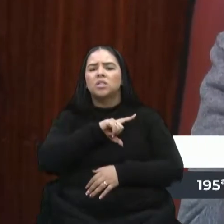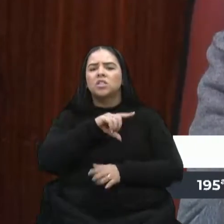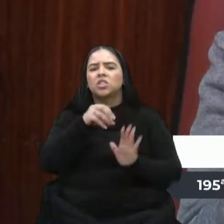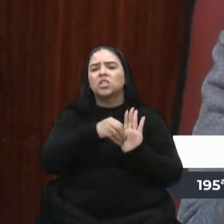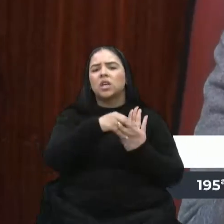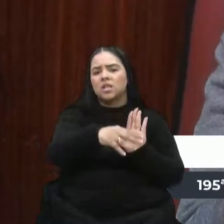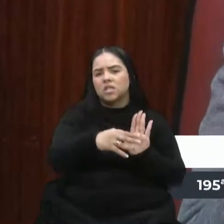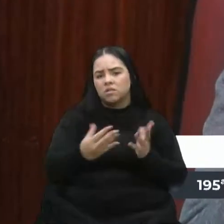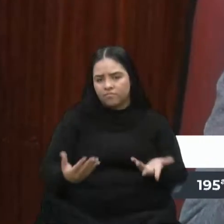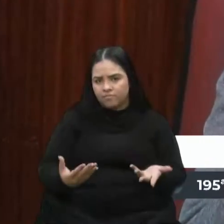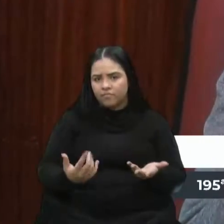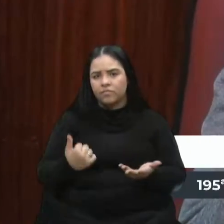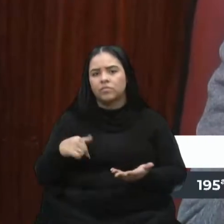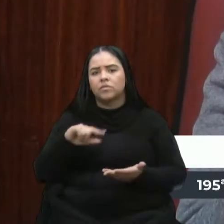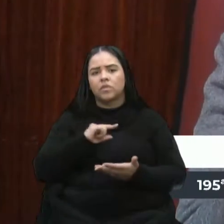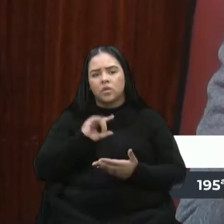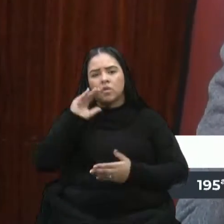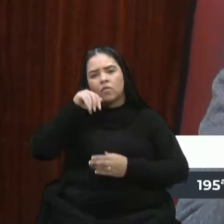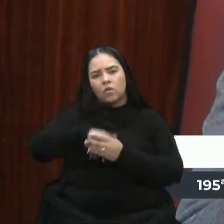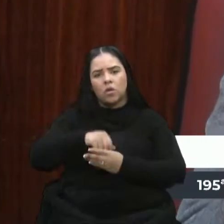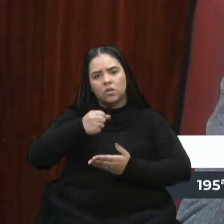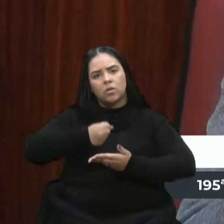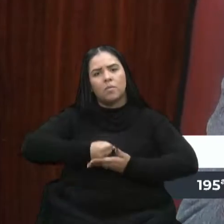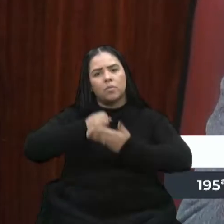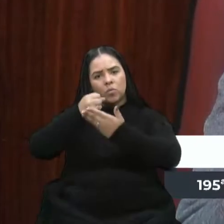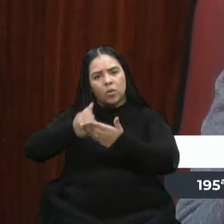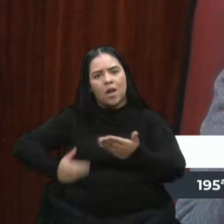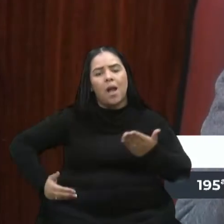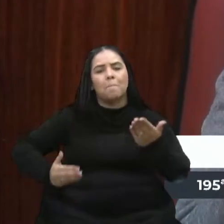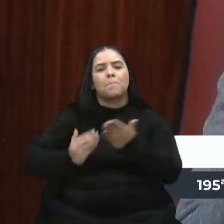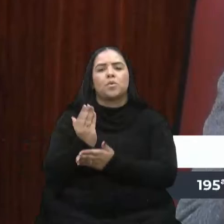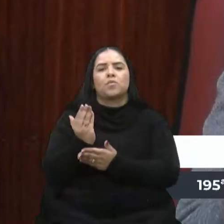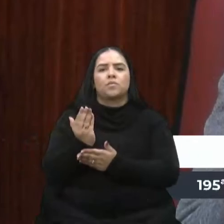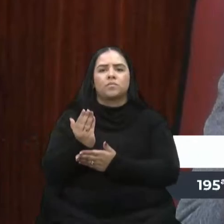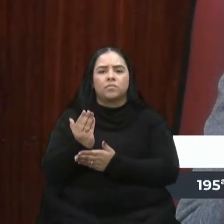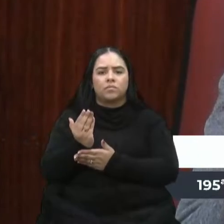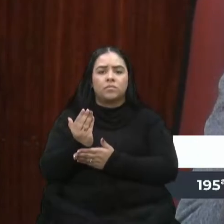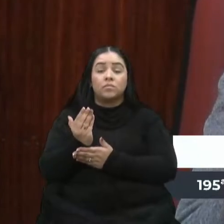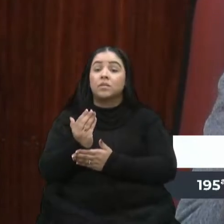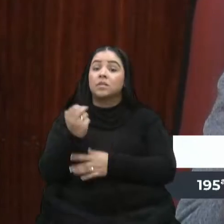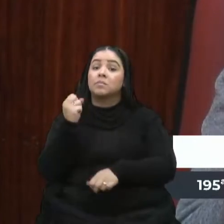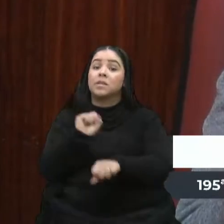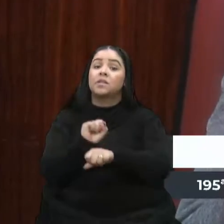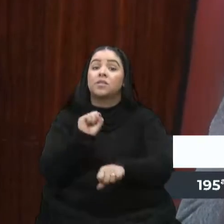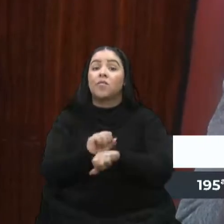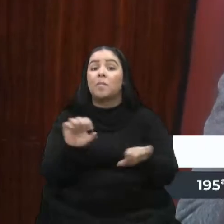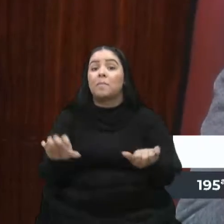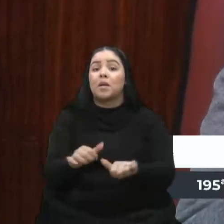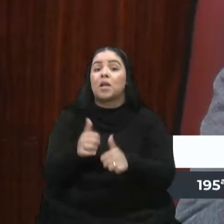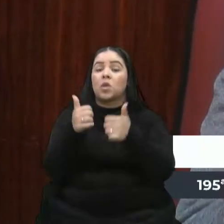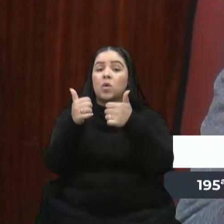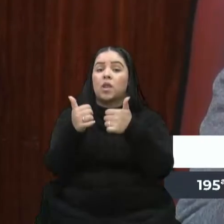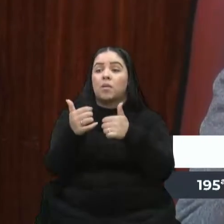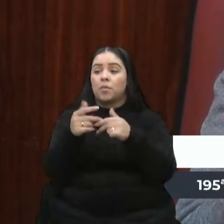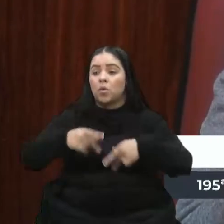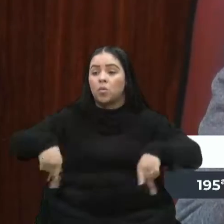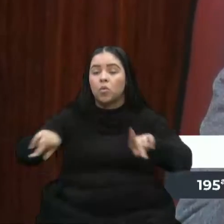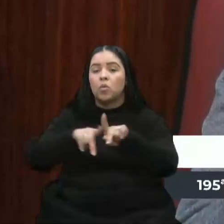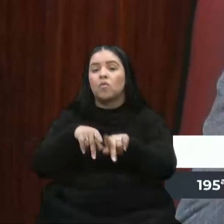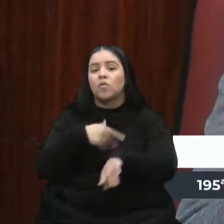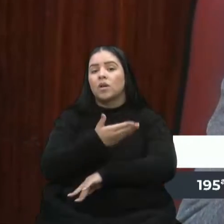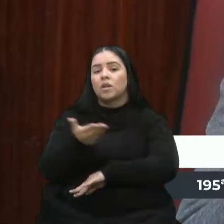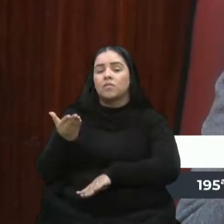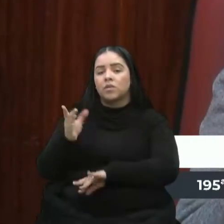Então, a gente vota um subsídio, aprova isso, contando que isso vai melhorar para a população,